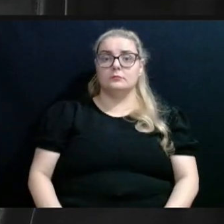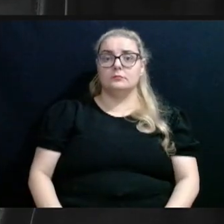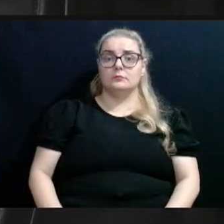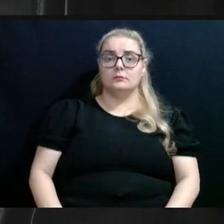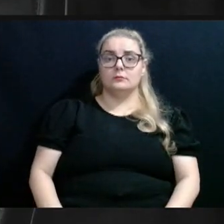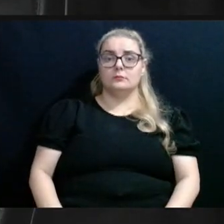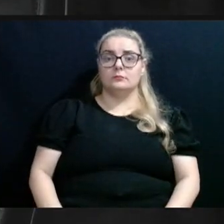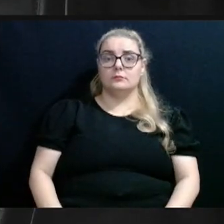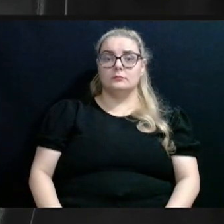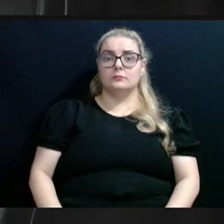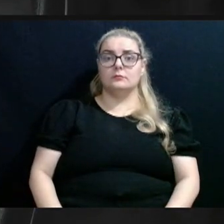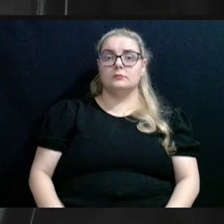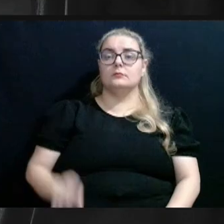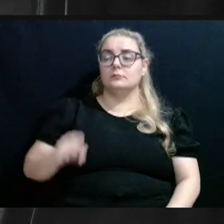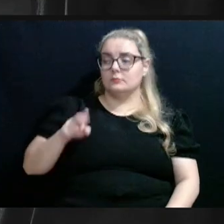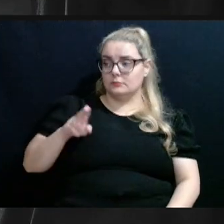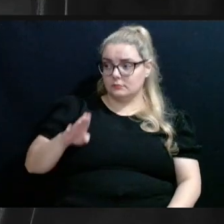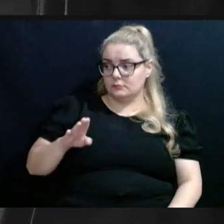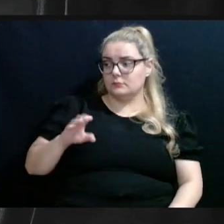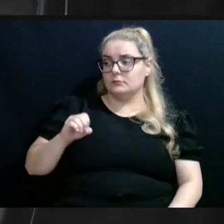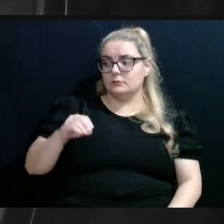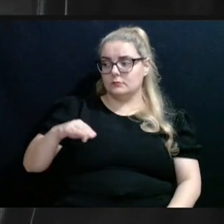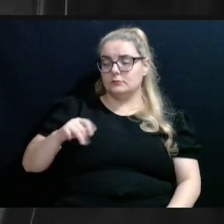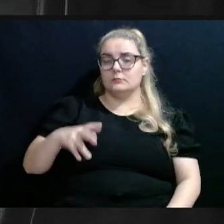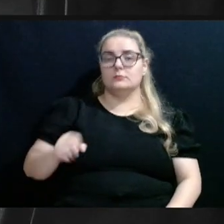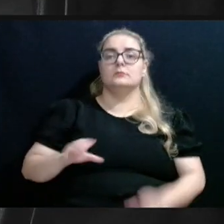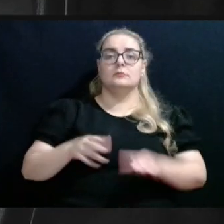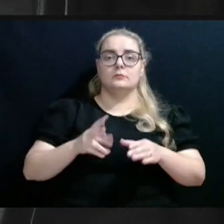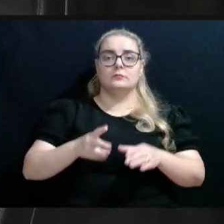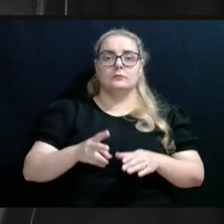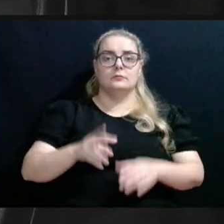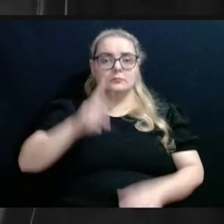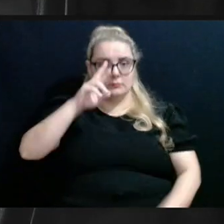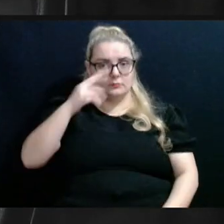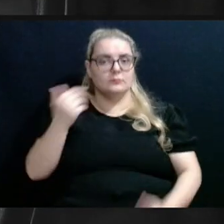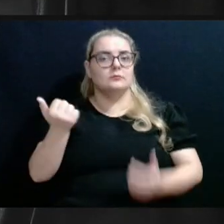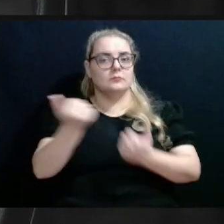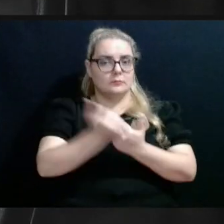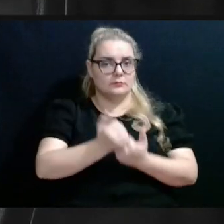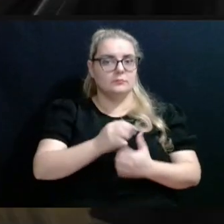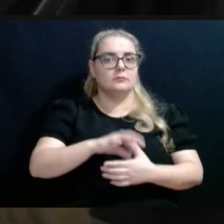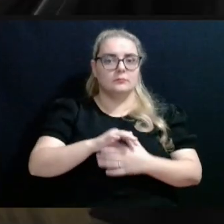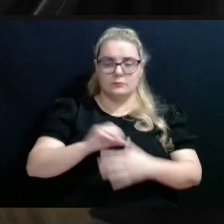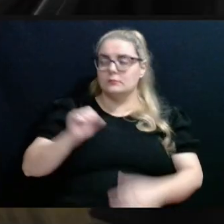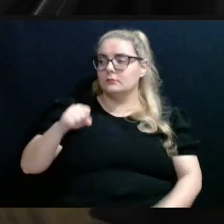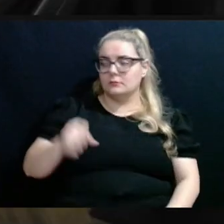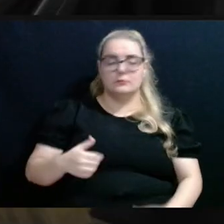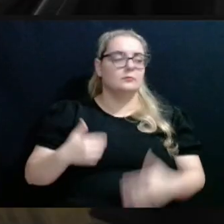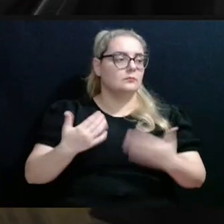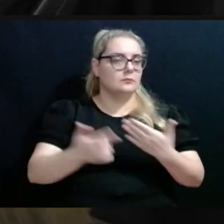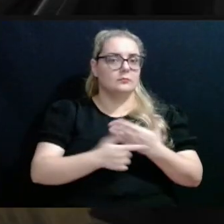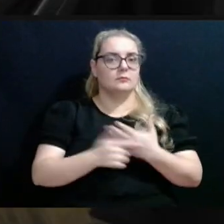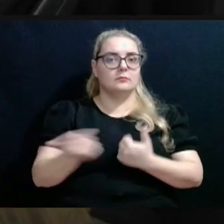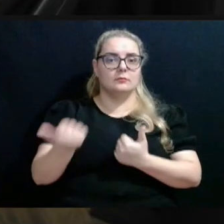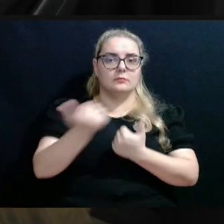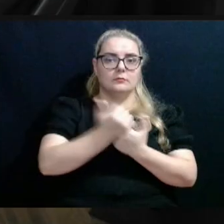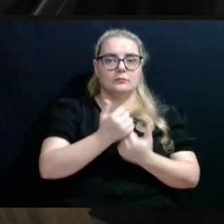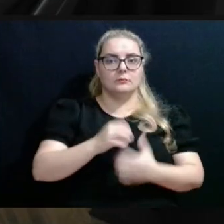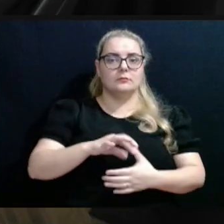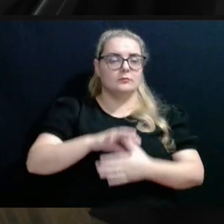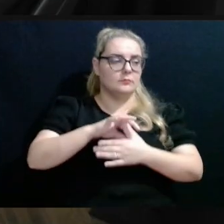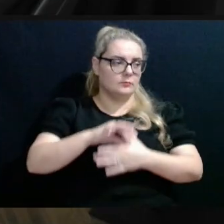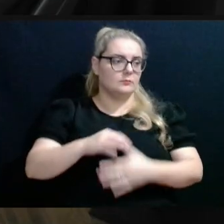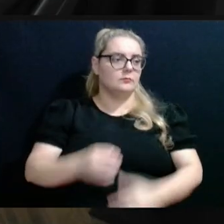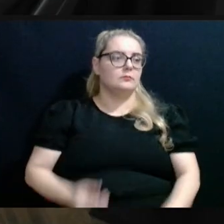das subcomissões, através das comissões permanentes. O senhor é vice-líder de governo também, né? Do governo. Qual que é o papel do vice-líder? Explicar para a população